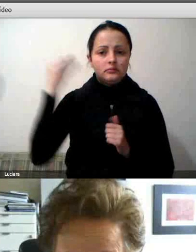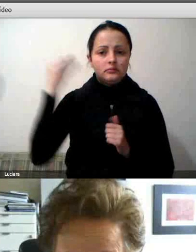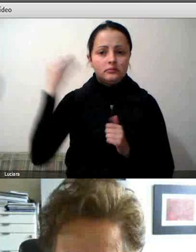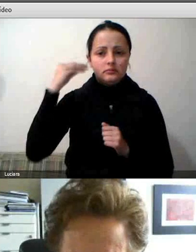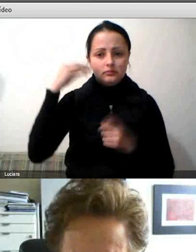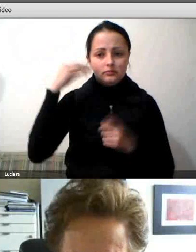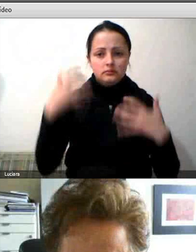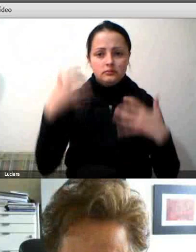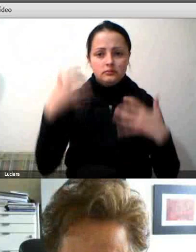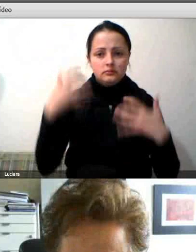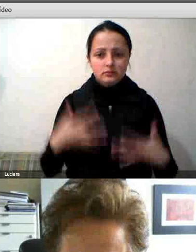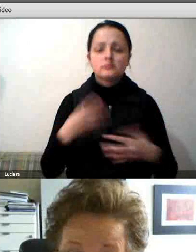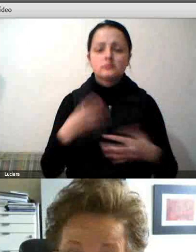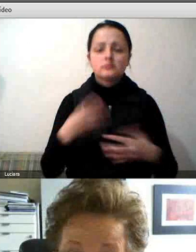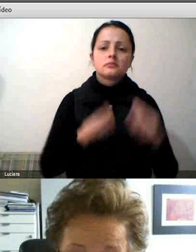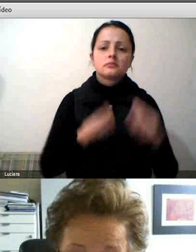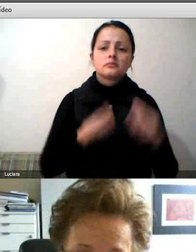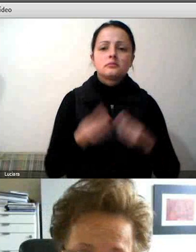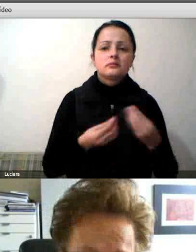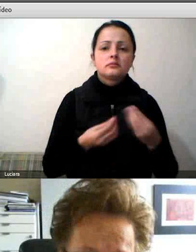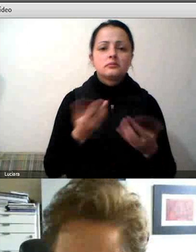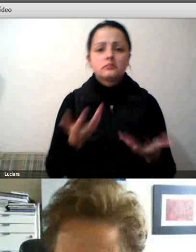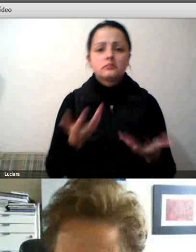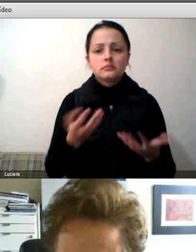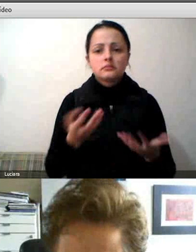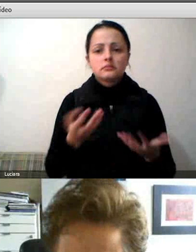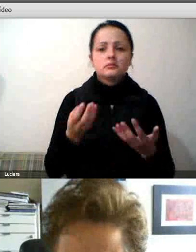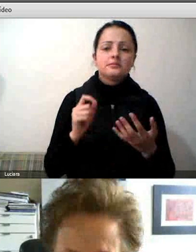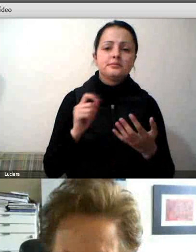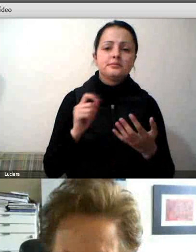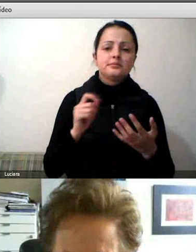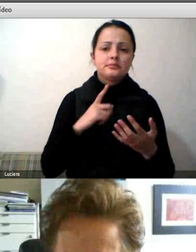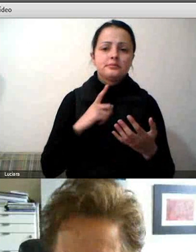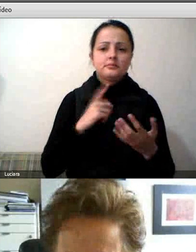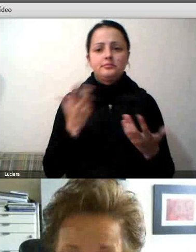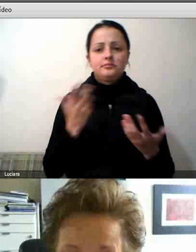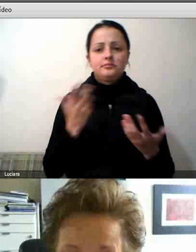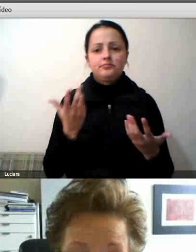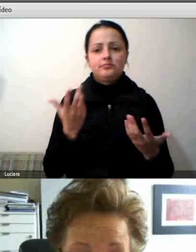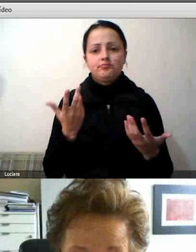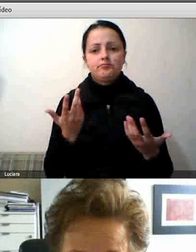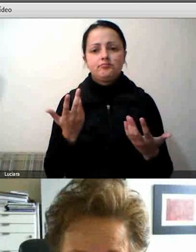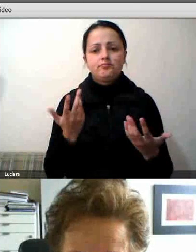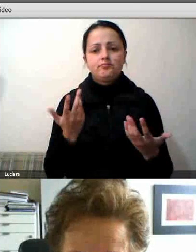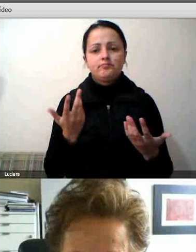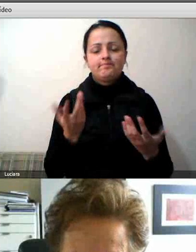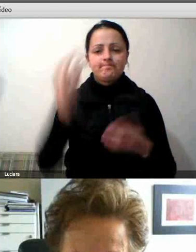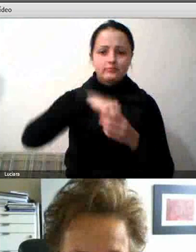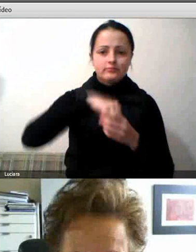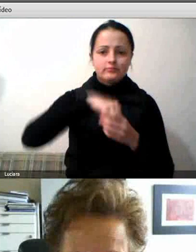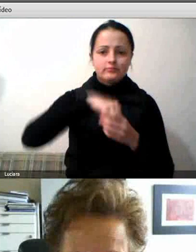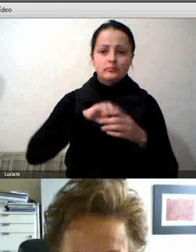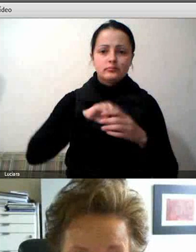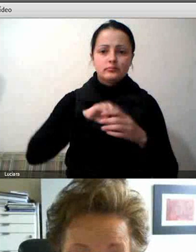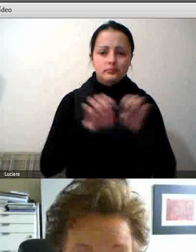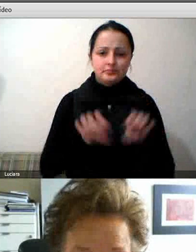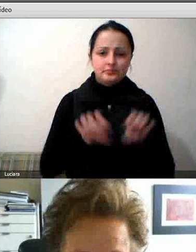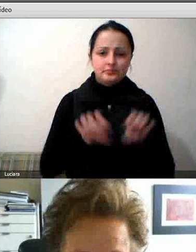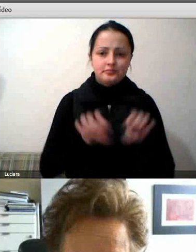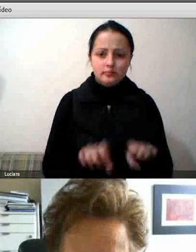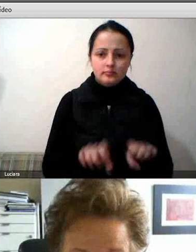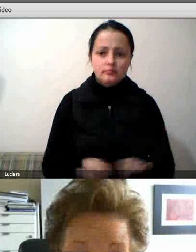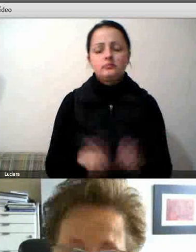mundo, dos Estados Unidos, que são muito repetidas em toda a Europa, se a gente usa essa psicologia, como eles